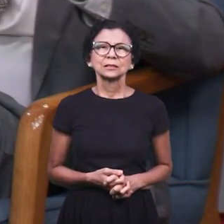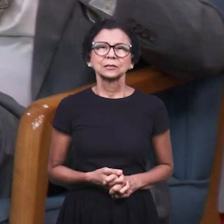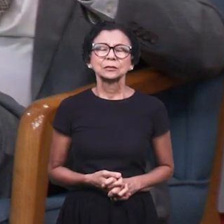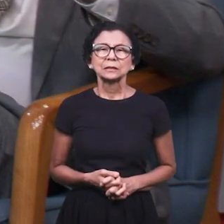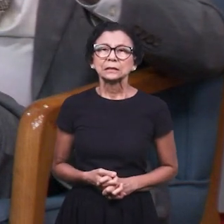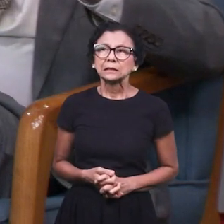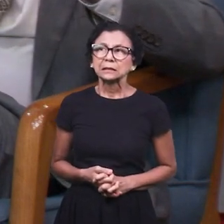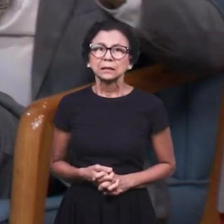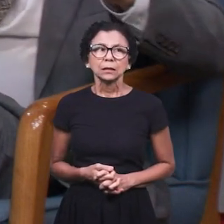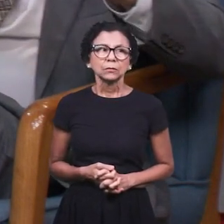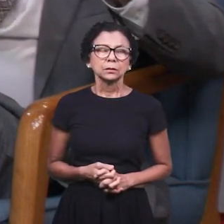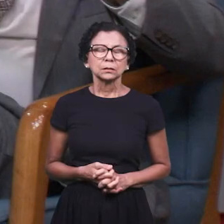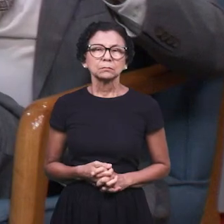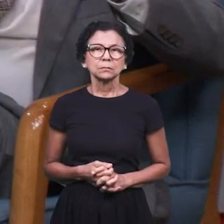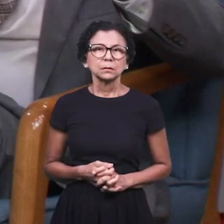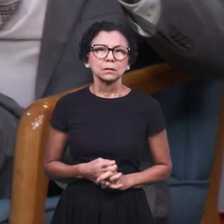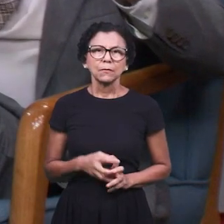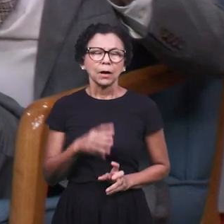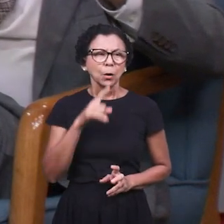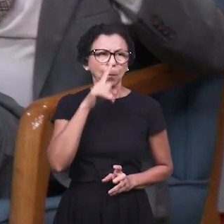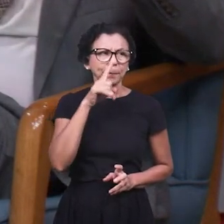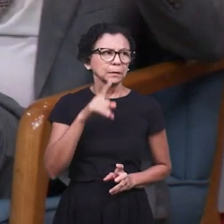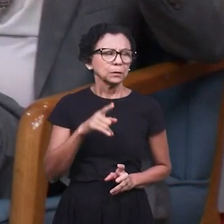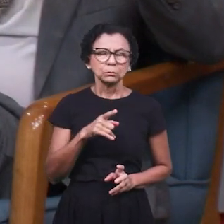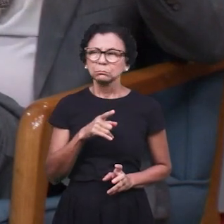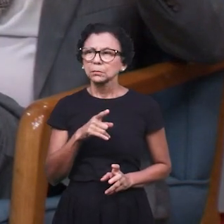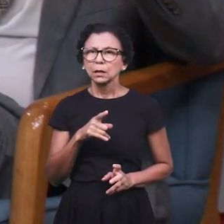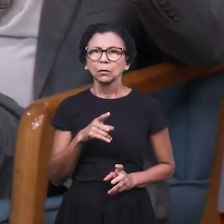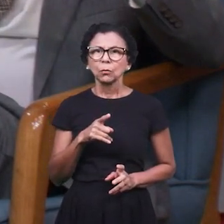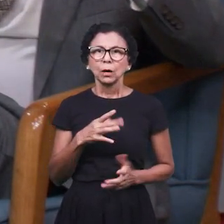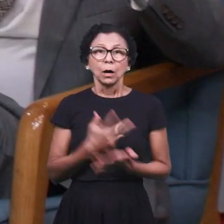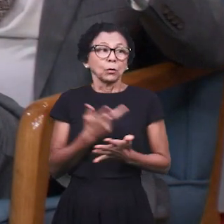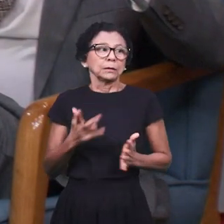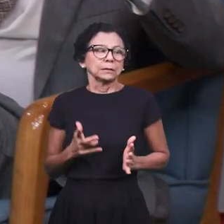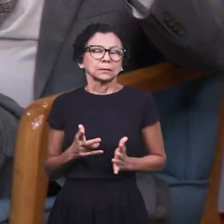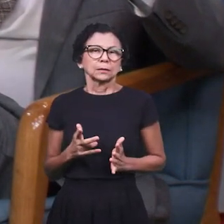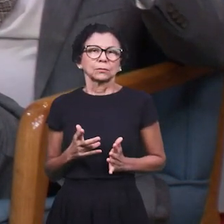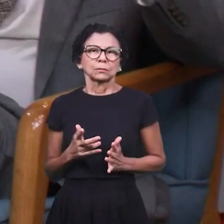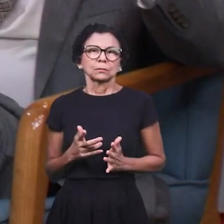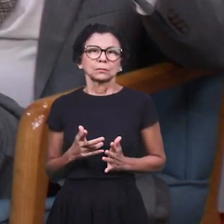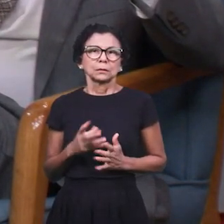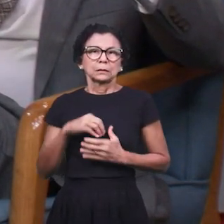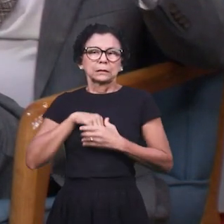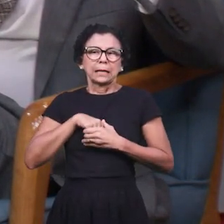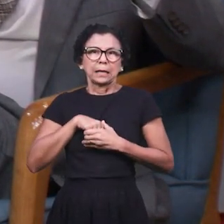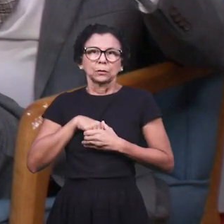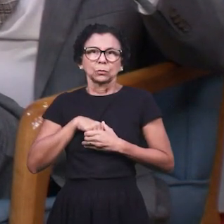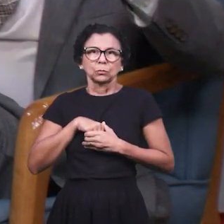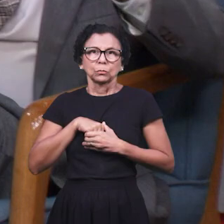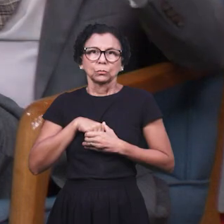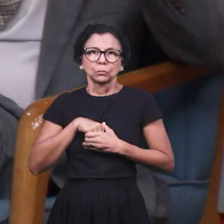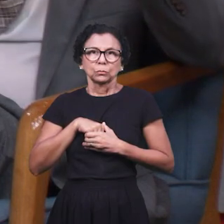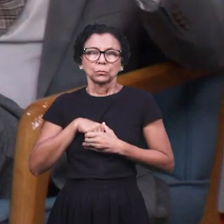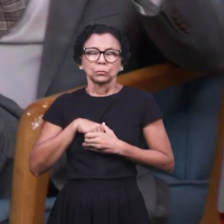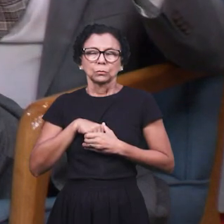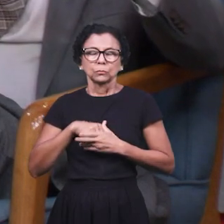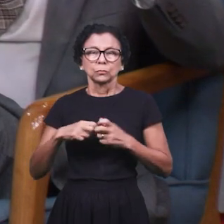Às vezes vai acontecer uma coisa, você vê aquela coisa, você clama no coração pelo poder que é no sangue de